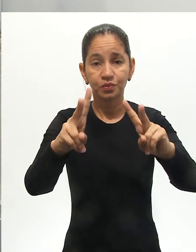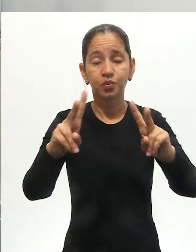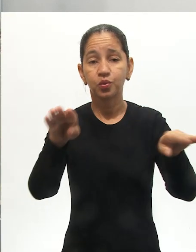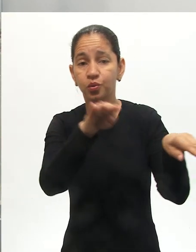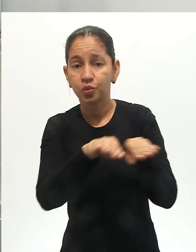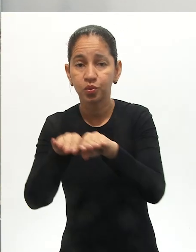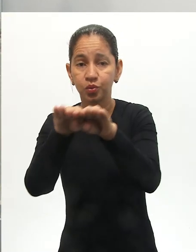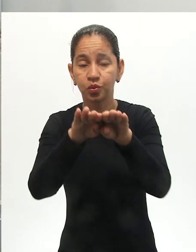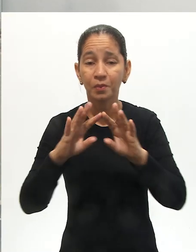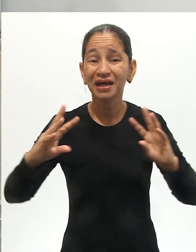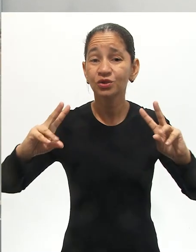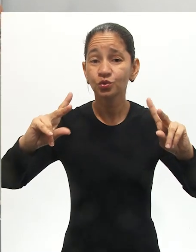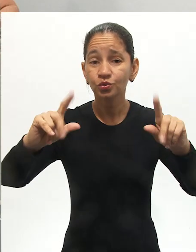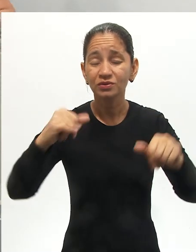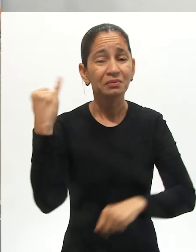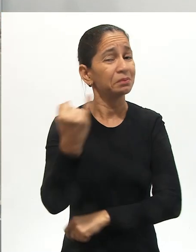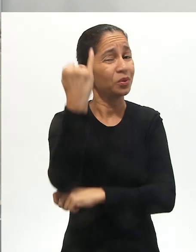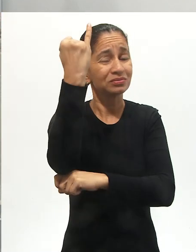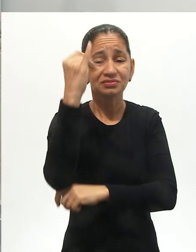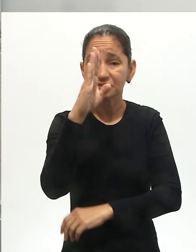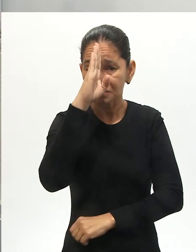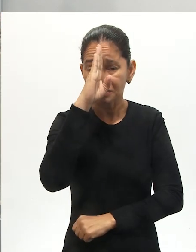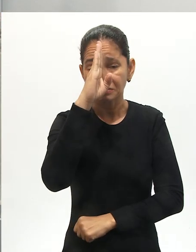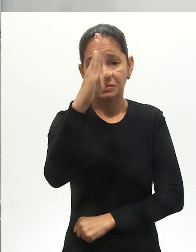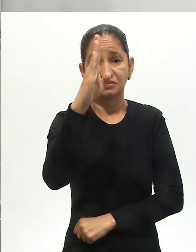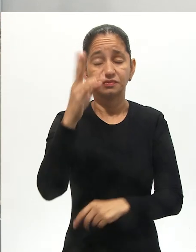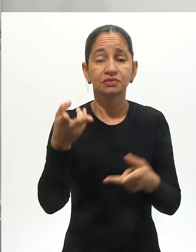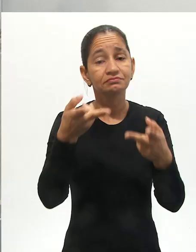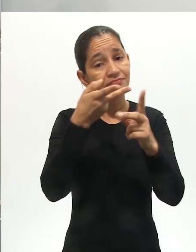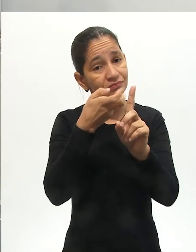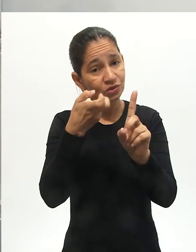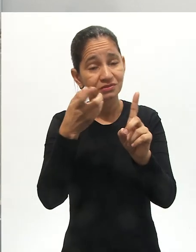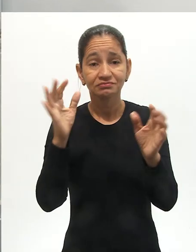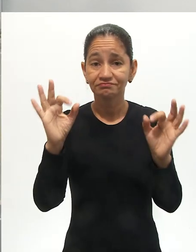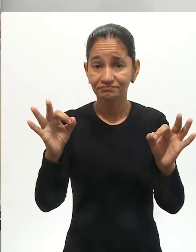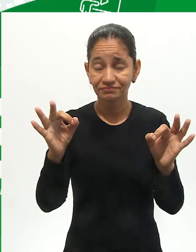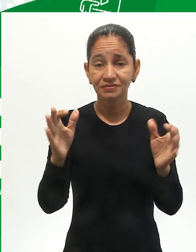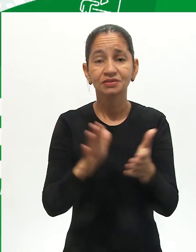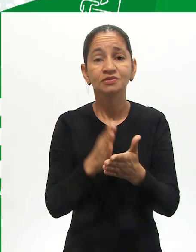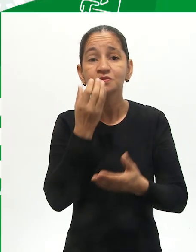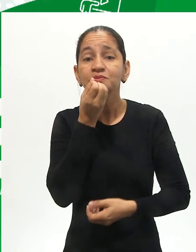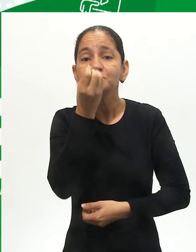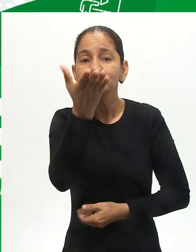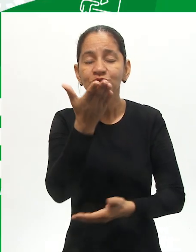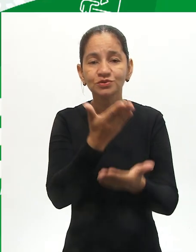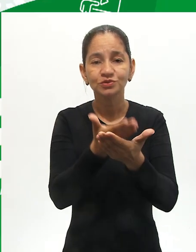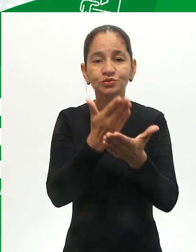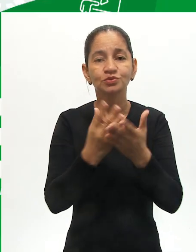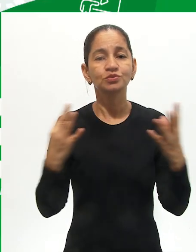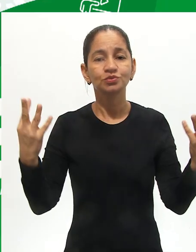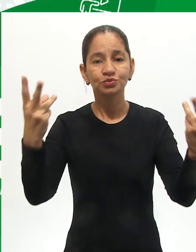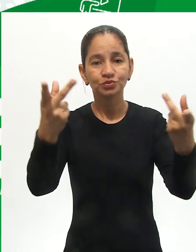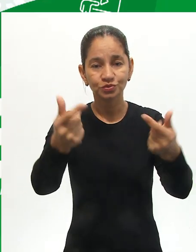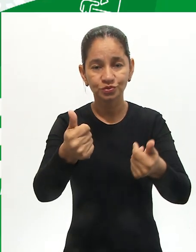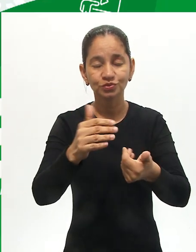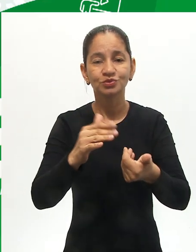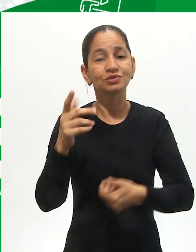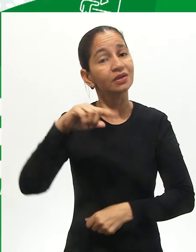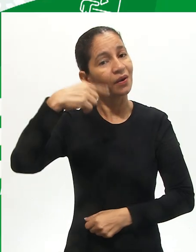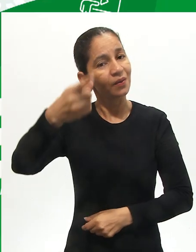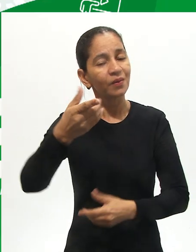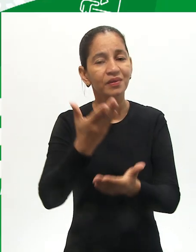ensino continuado para todos é importantíssimo a partir dessa perspectiva. Bons estudos